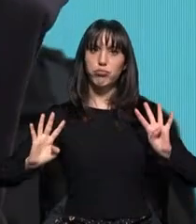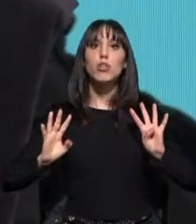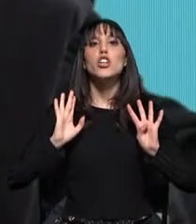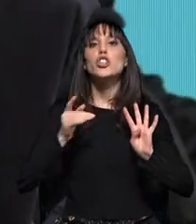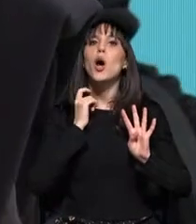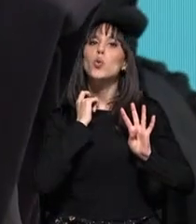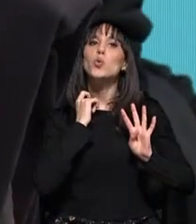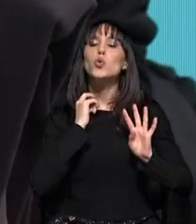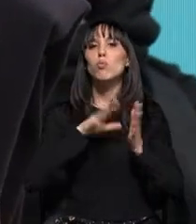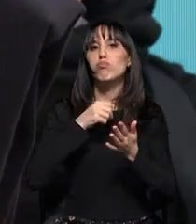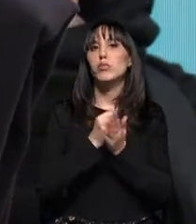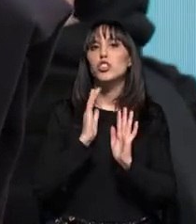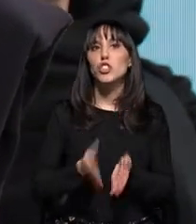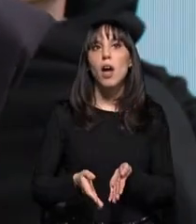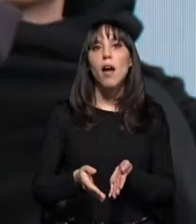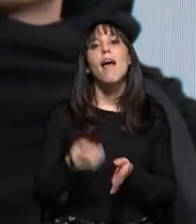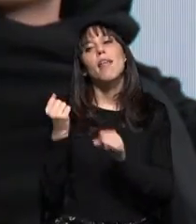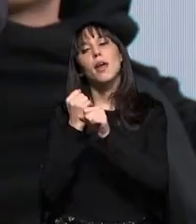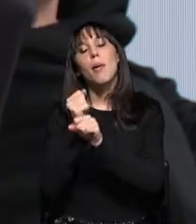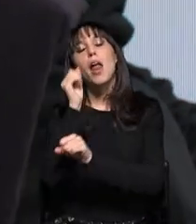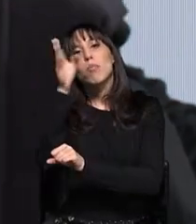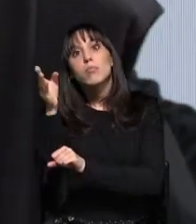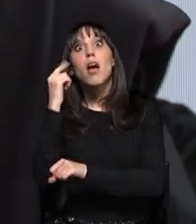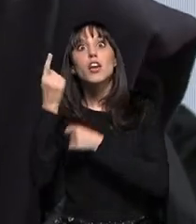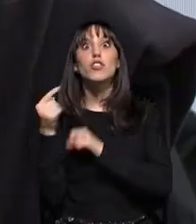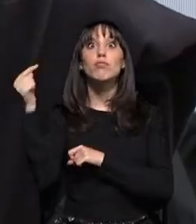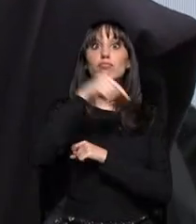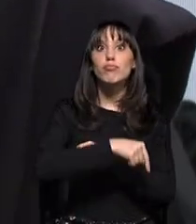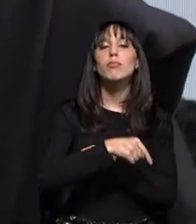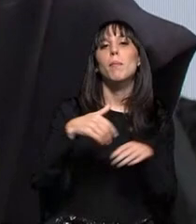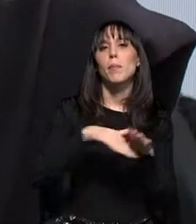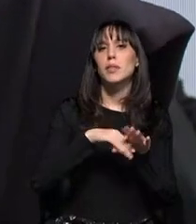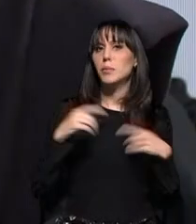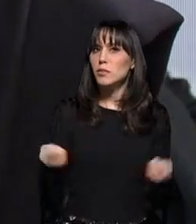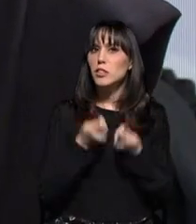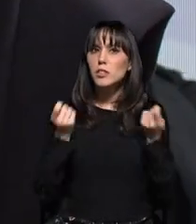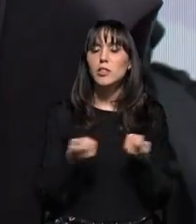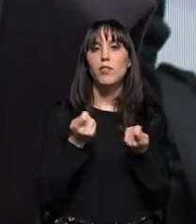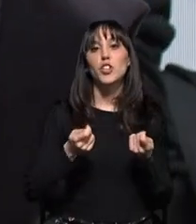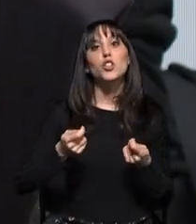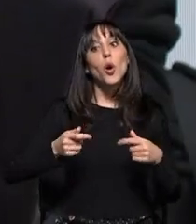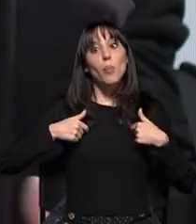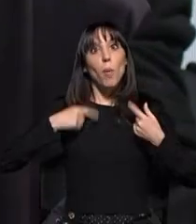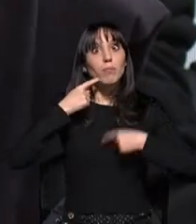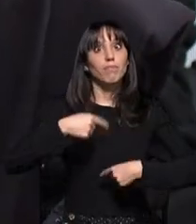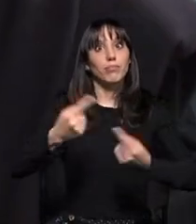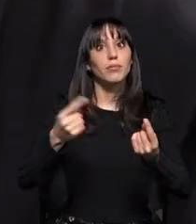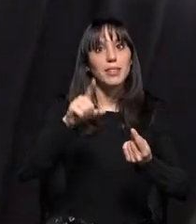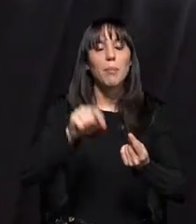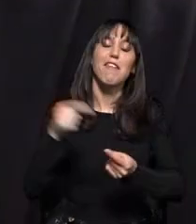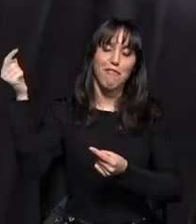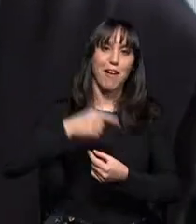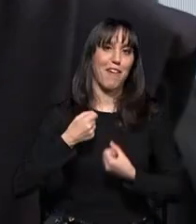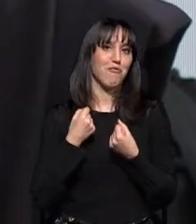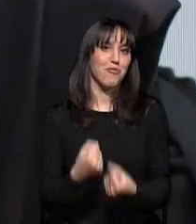cursos, trabalham. E vão voltando? E vão voltando, quando vamos a vários festivais, os nossos próprios espetáculos. Uhum. Ainda vêm em força,